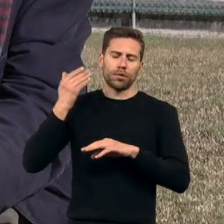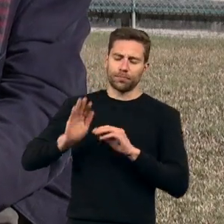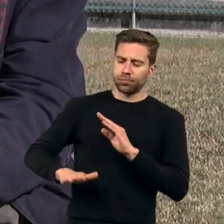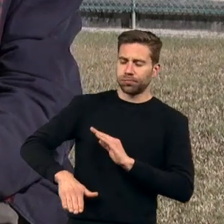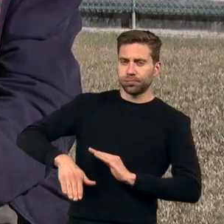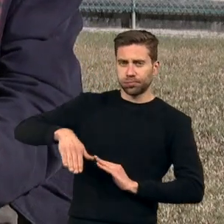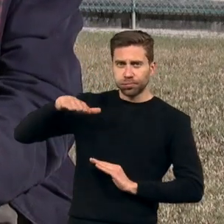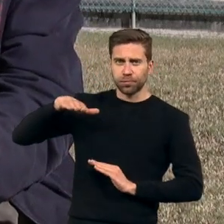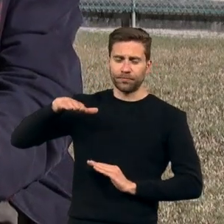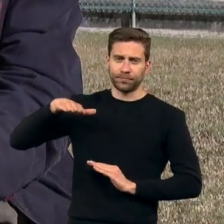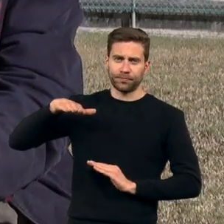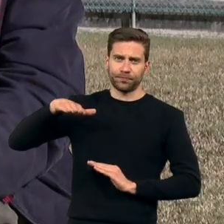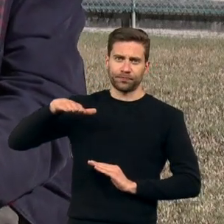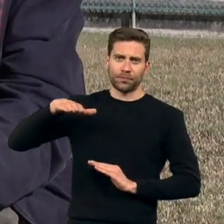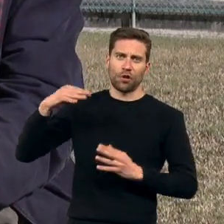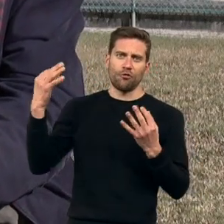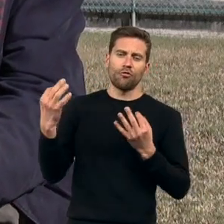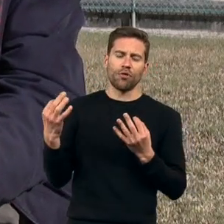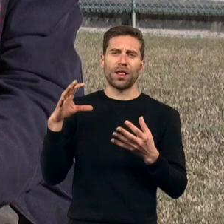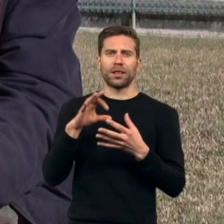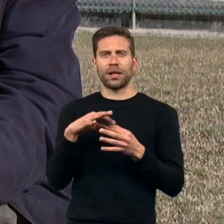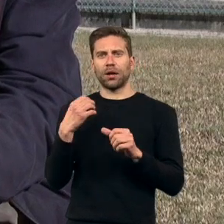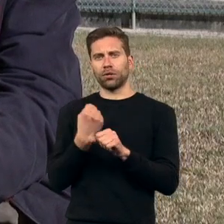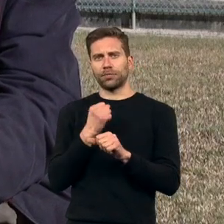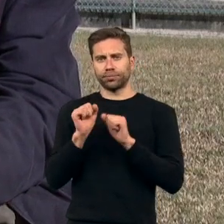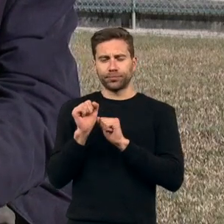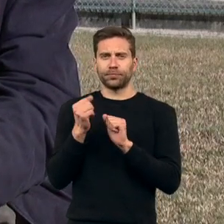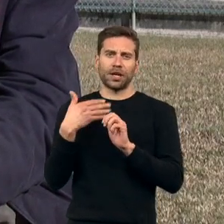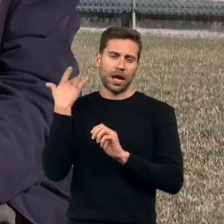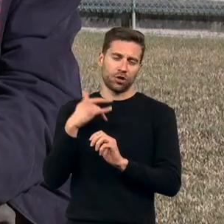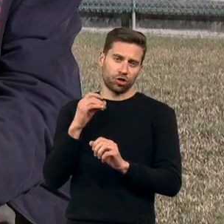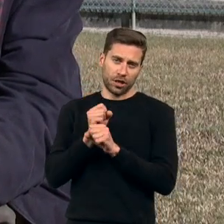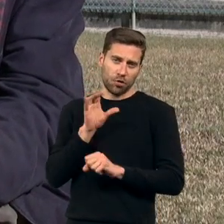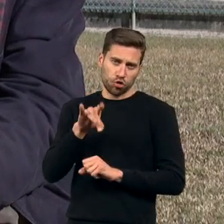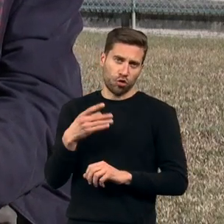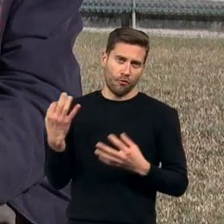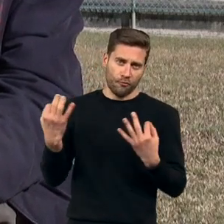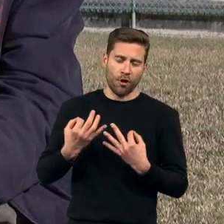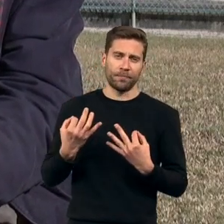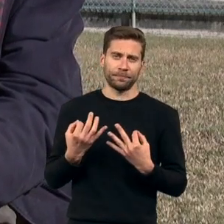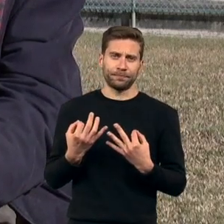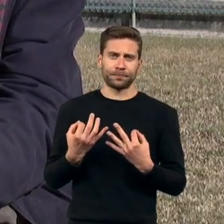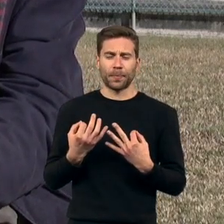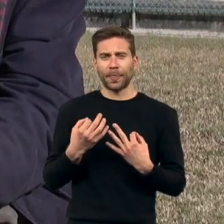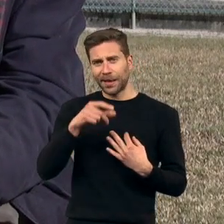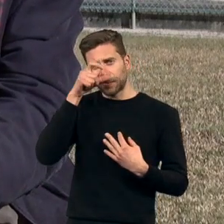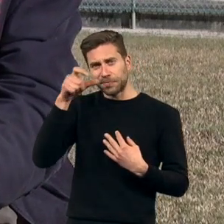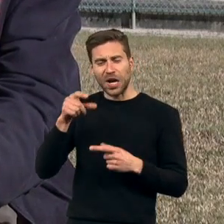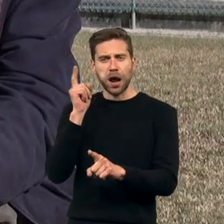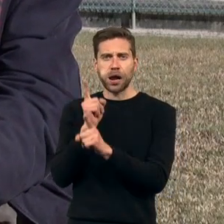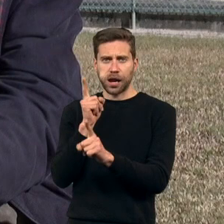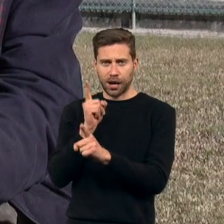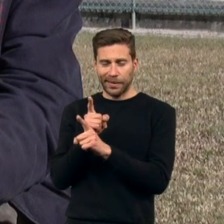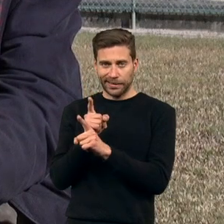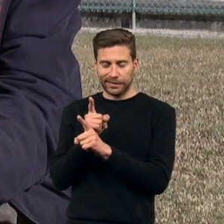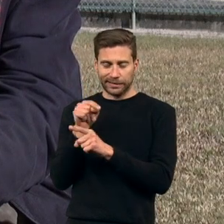vida normal, durante a sua vida de trabalho, nas ocupações que fizeram, são também as pessoas que têm uma maior